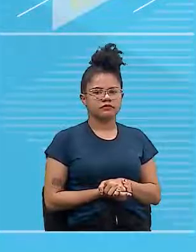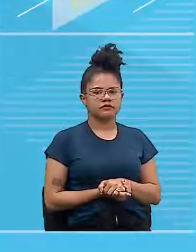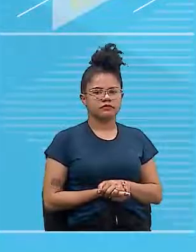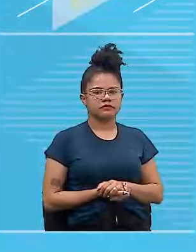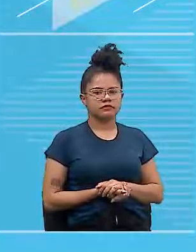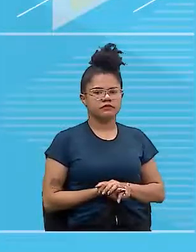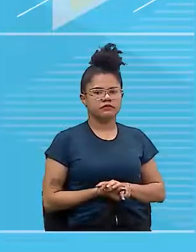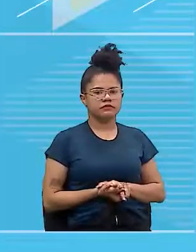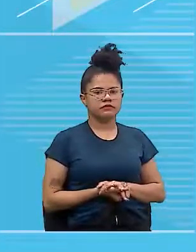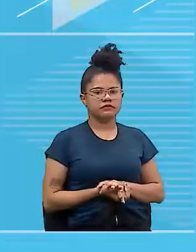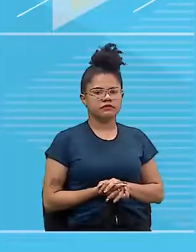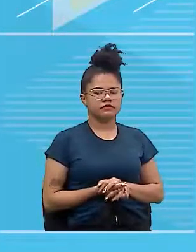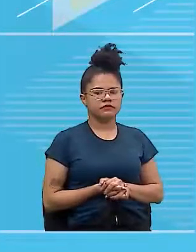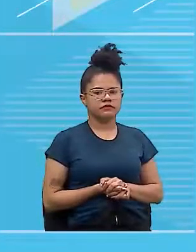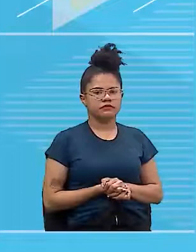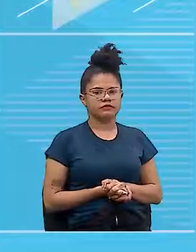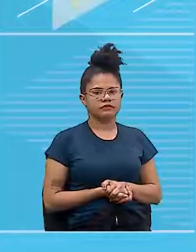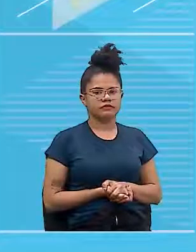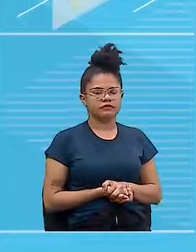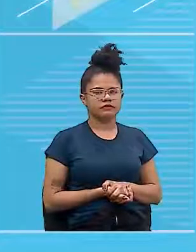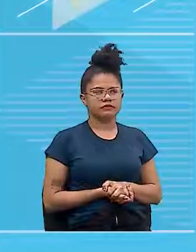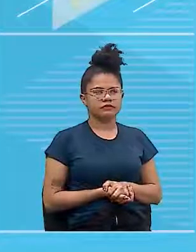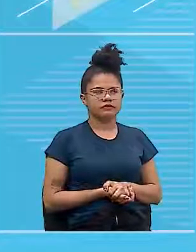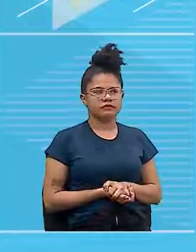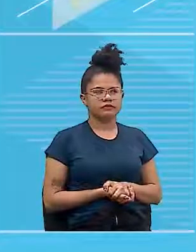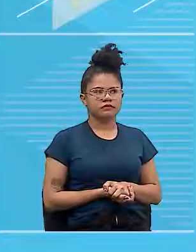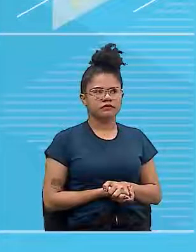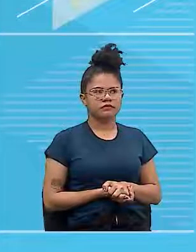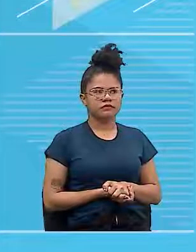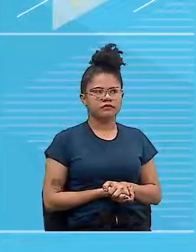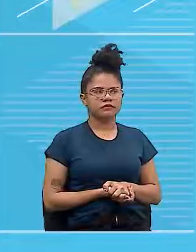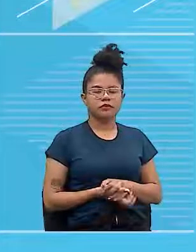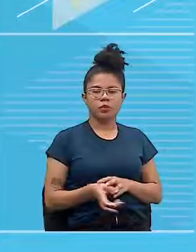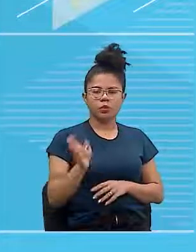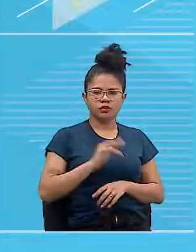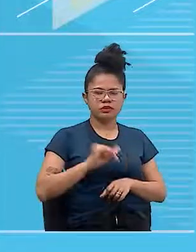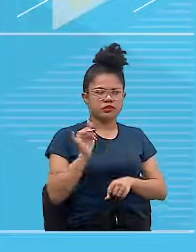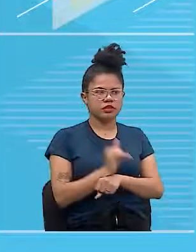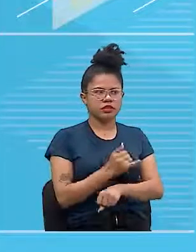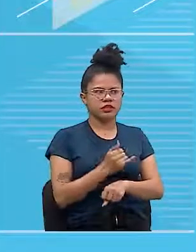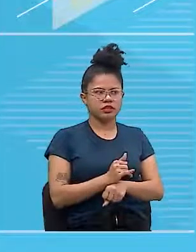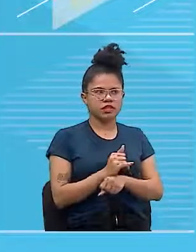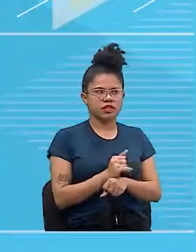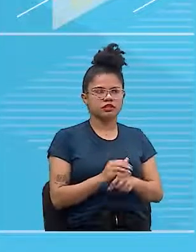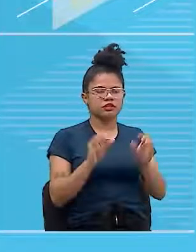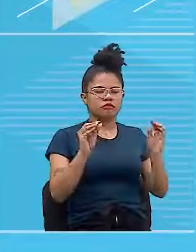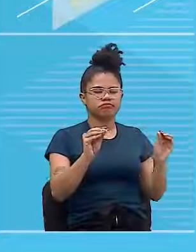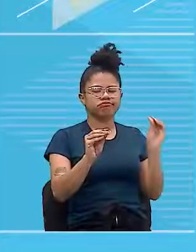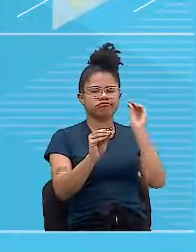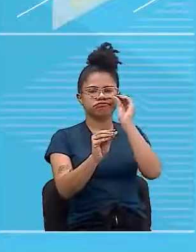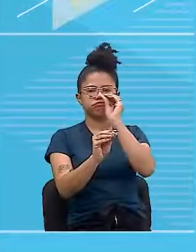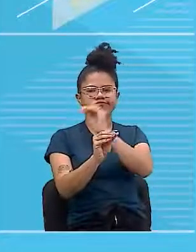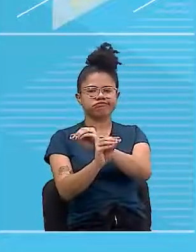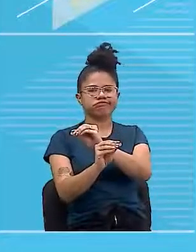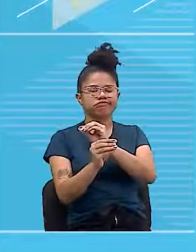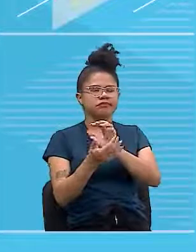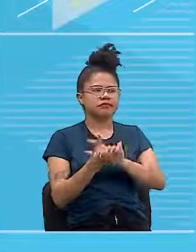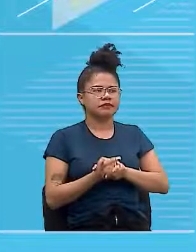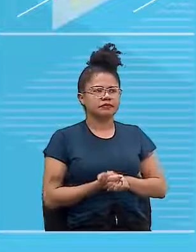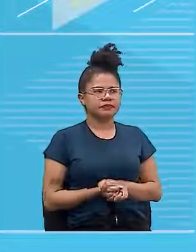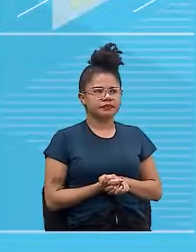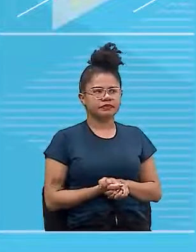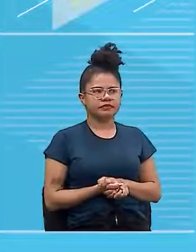X 27 passa naquele mesmo esquema passo todo mundo para lá e isola a